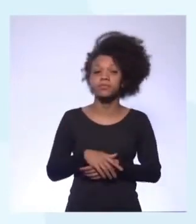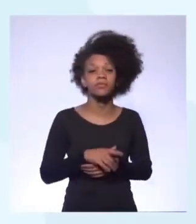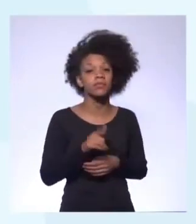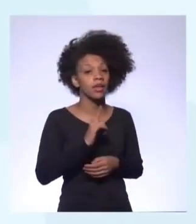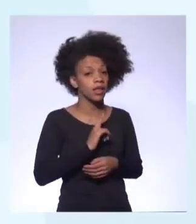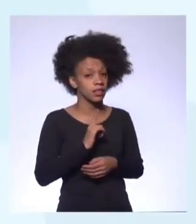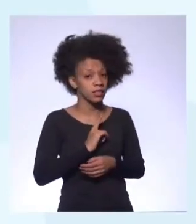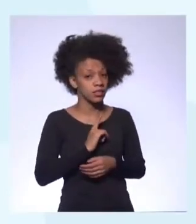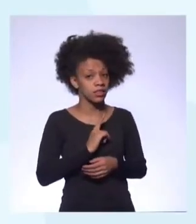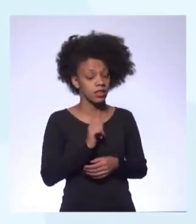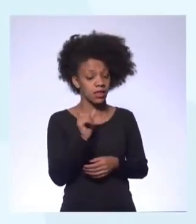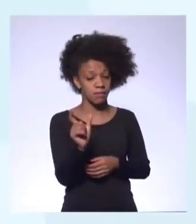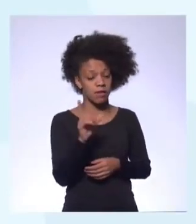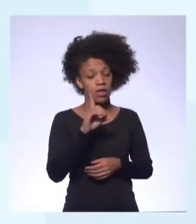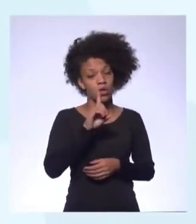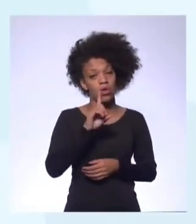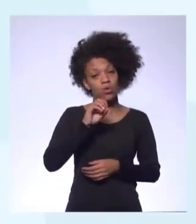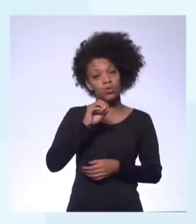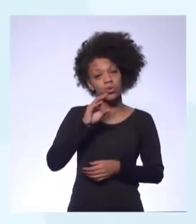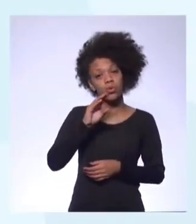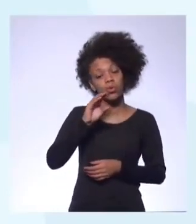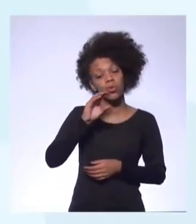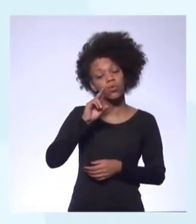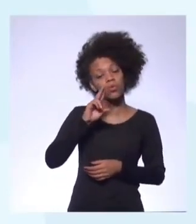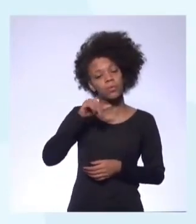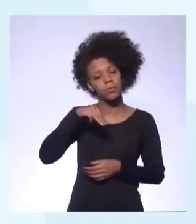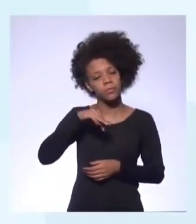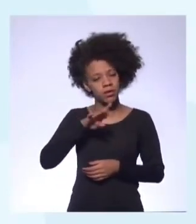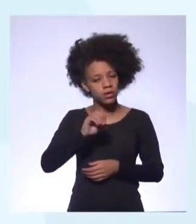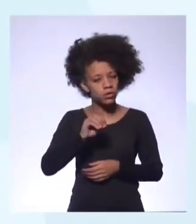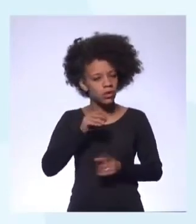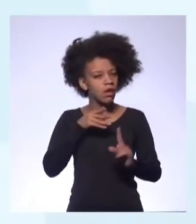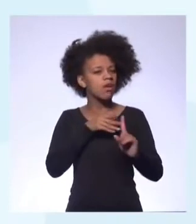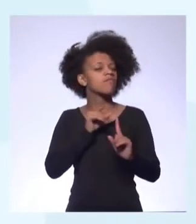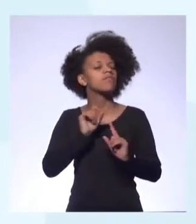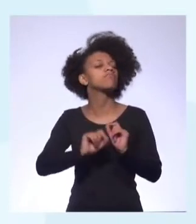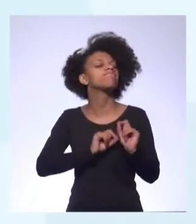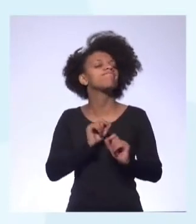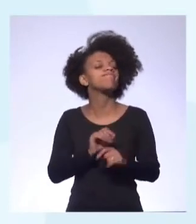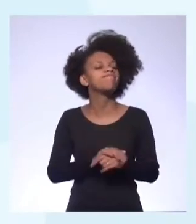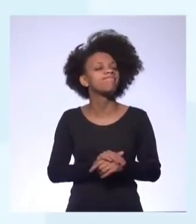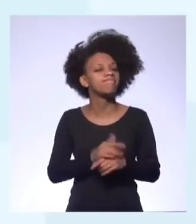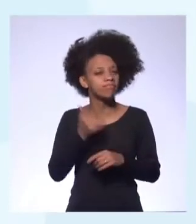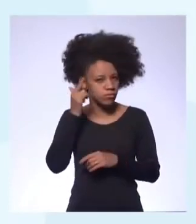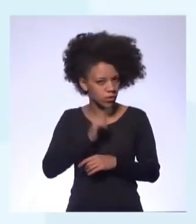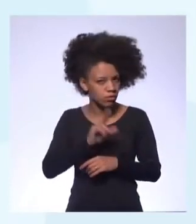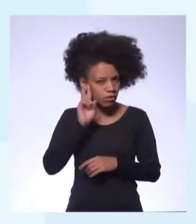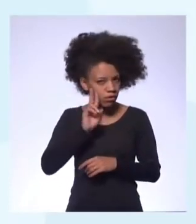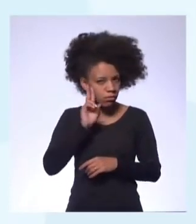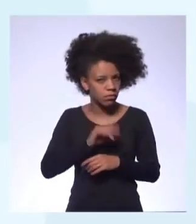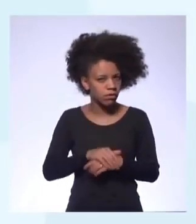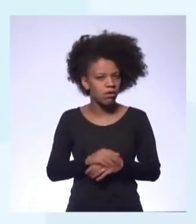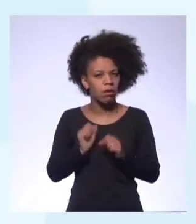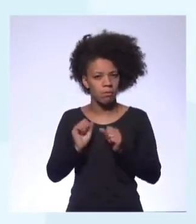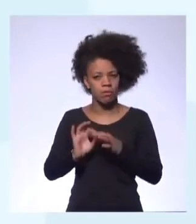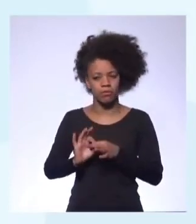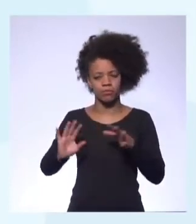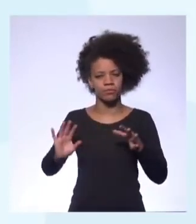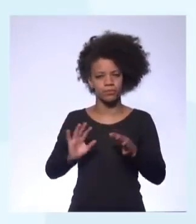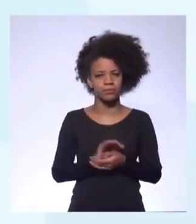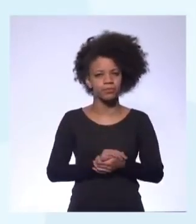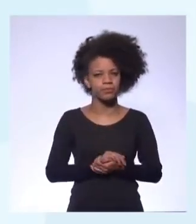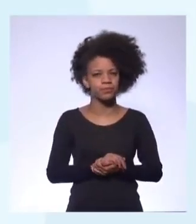palavra documento. Ela faz referência a quê? Vamos ver se vocês conseguem lembrar. Vamos fazer no aberto. Pode ir colocando.